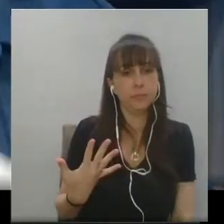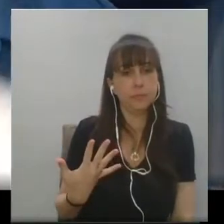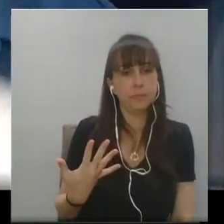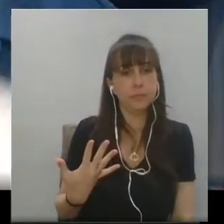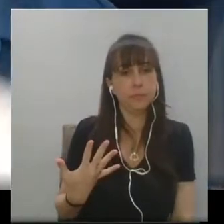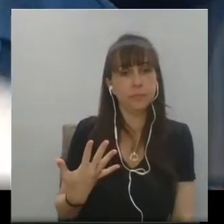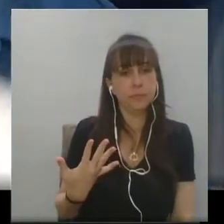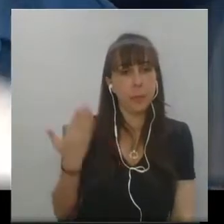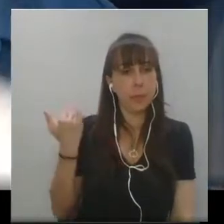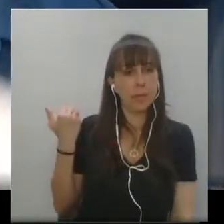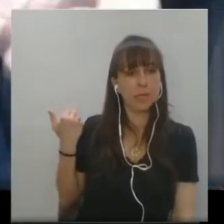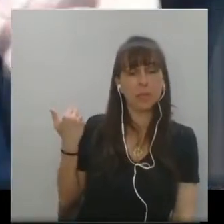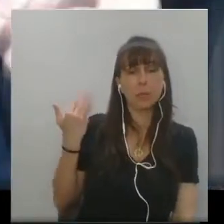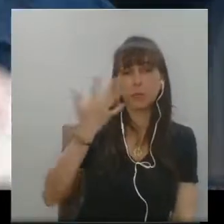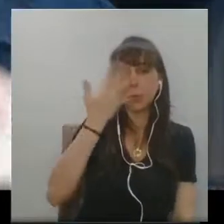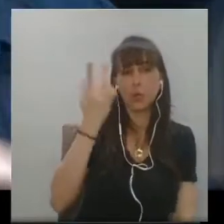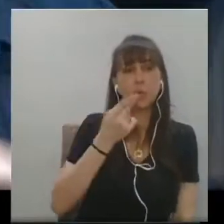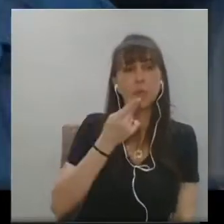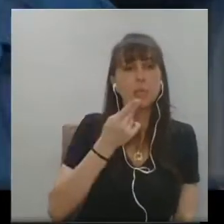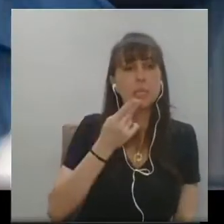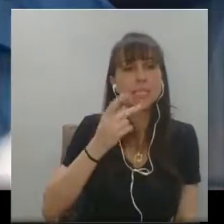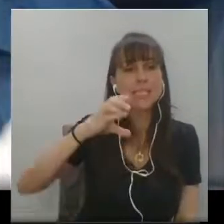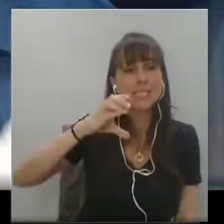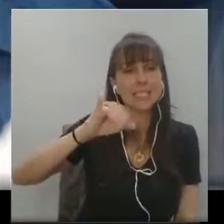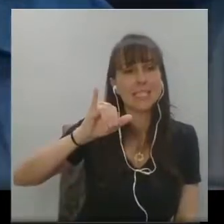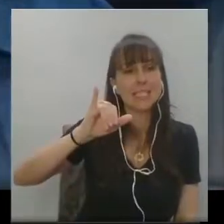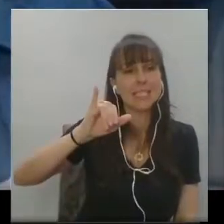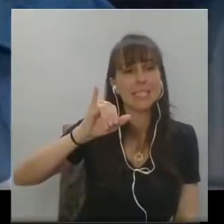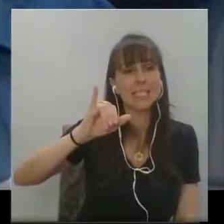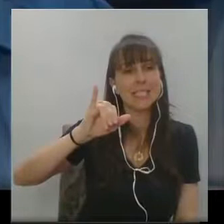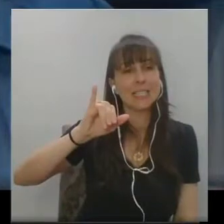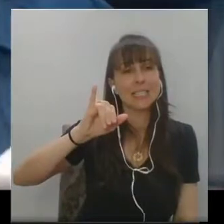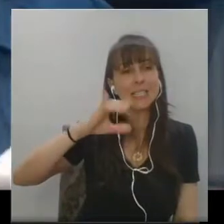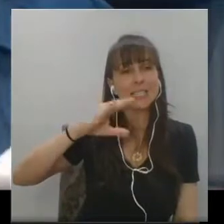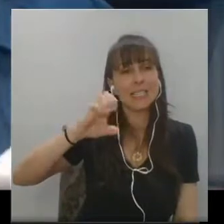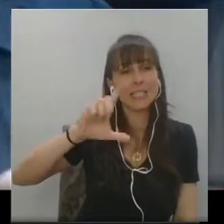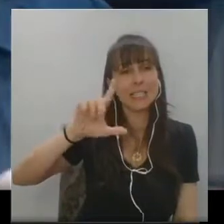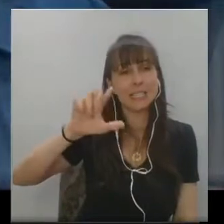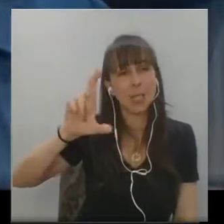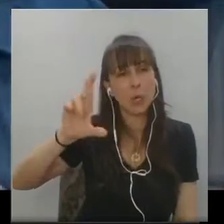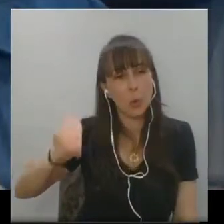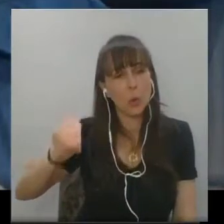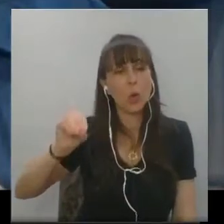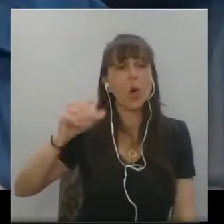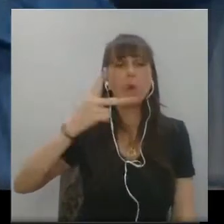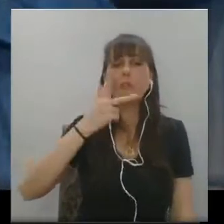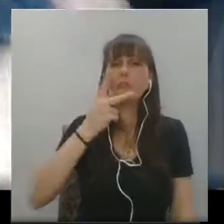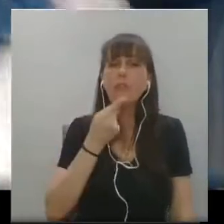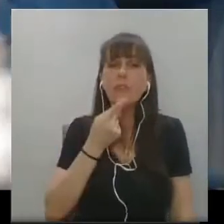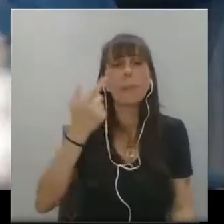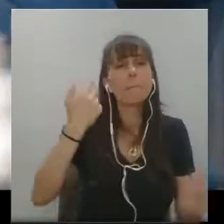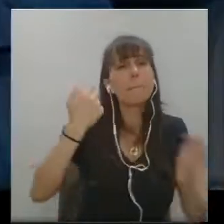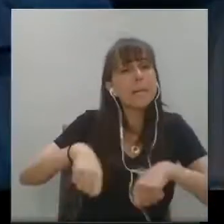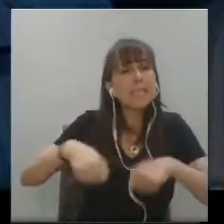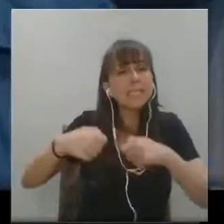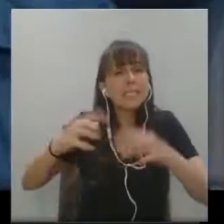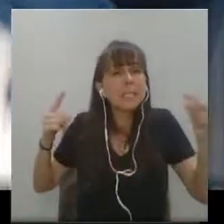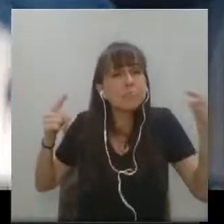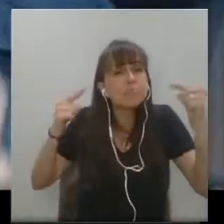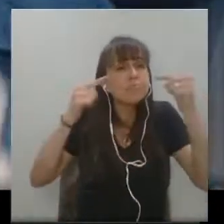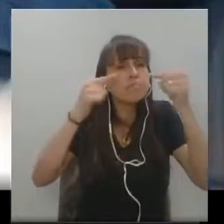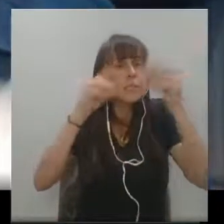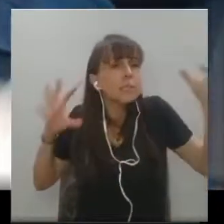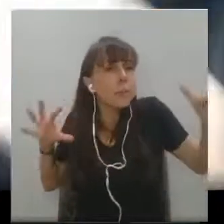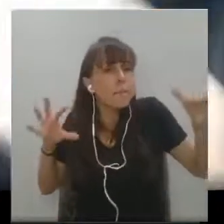Cícero. É preciso primeiro o ethos, essa ligação, né, com aquilo que se vai ler. E depois, aí que